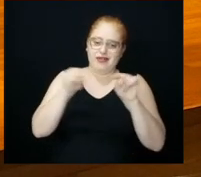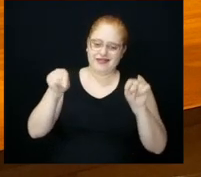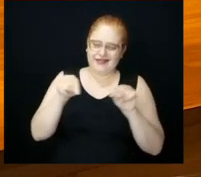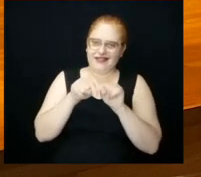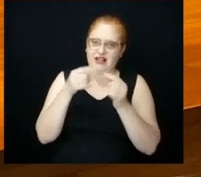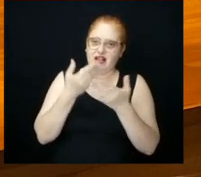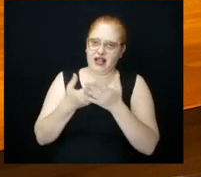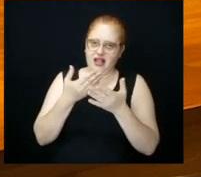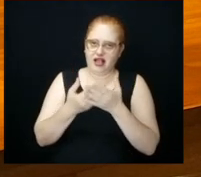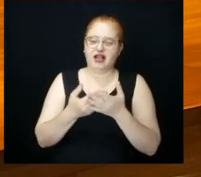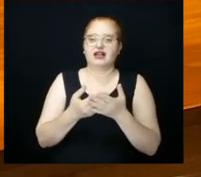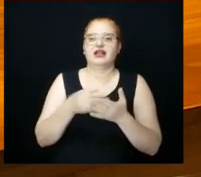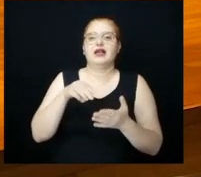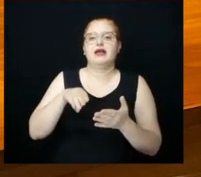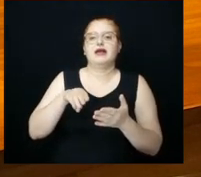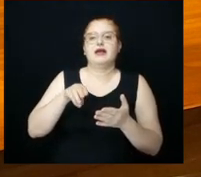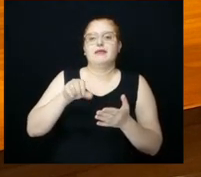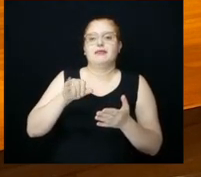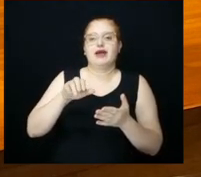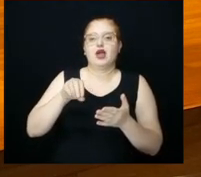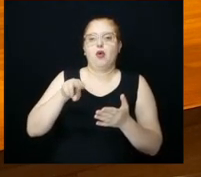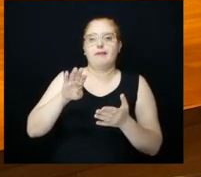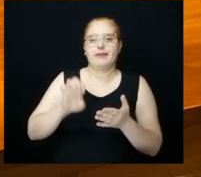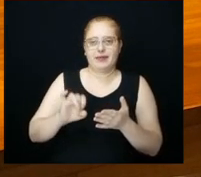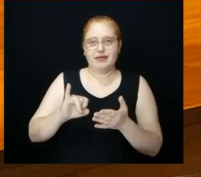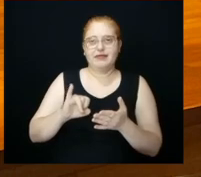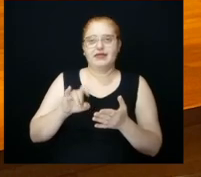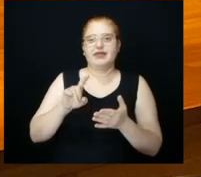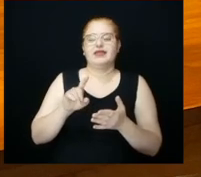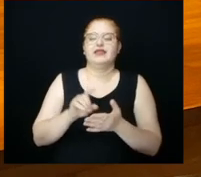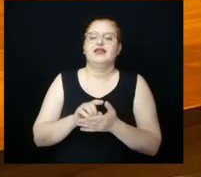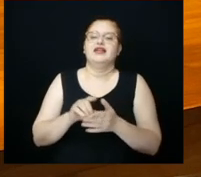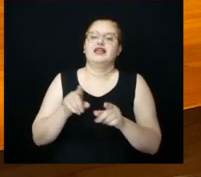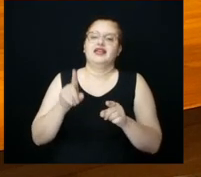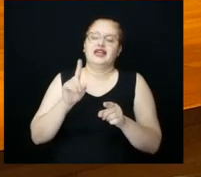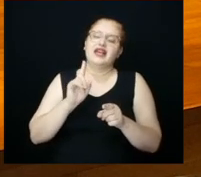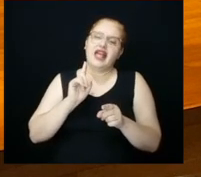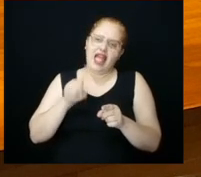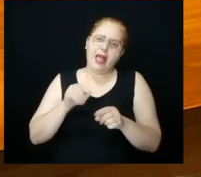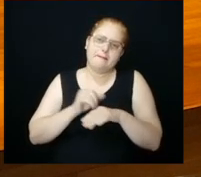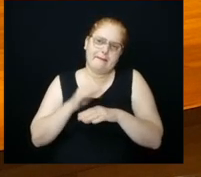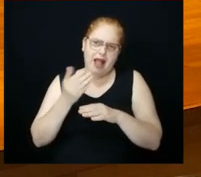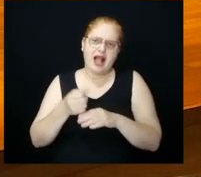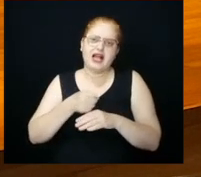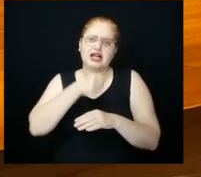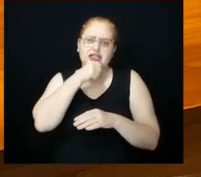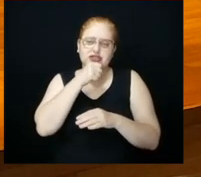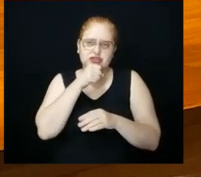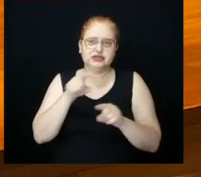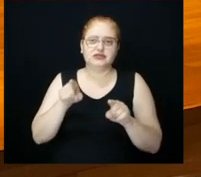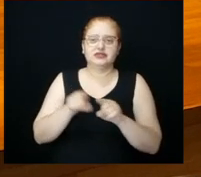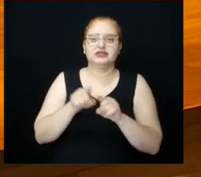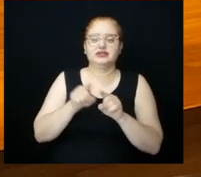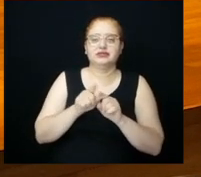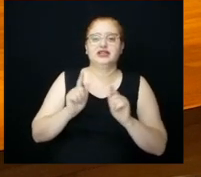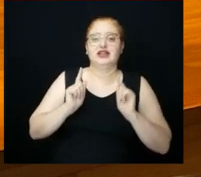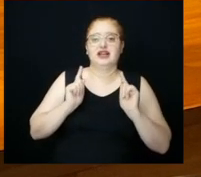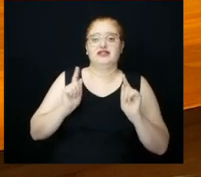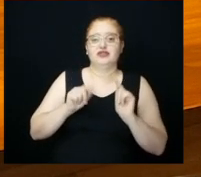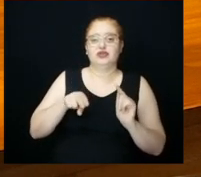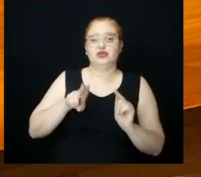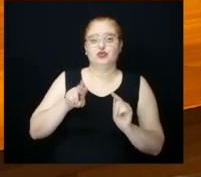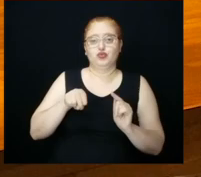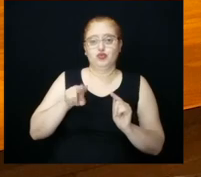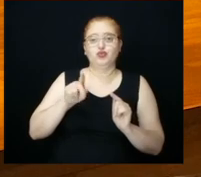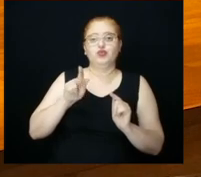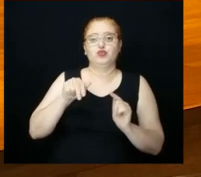nós vamos trabalhar o Mayombe, que é um livro emblemático do Pepe Tela, já mais antigo, e As Aventuras de Nungunga, que também é um livro mais